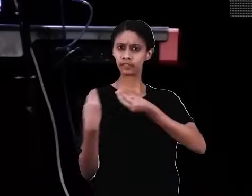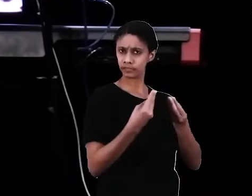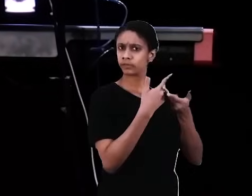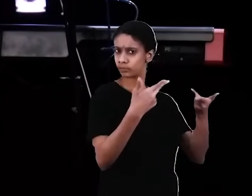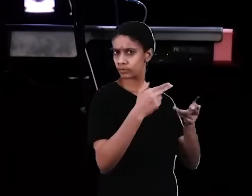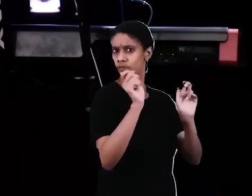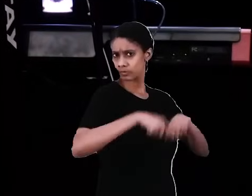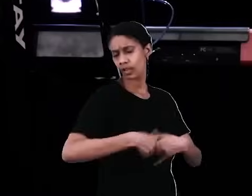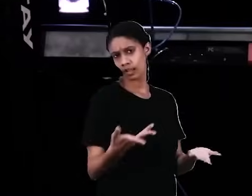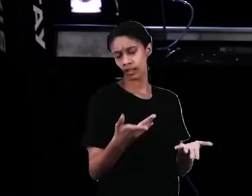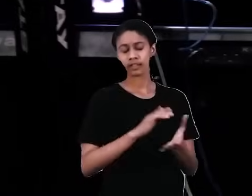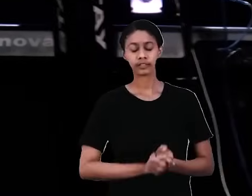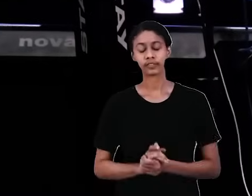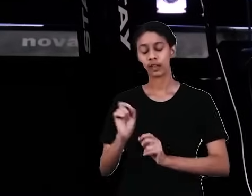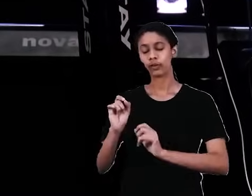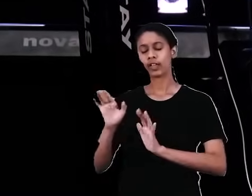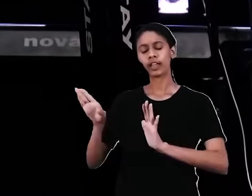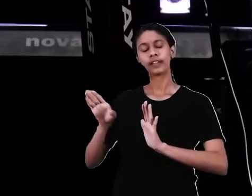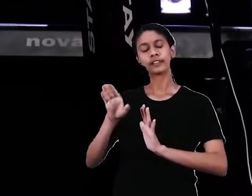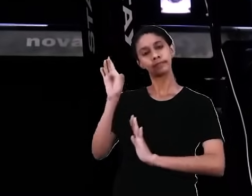para Davi, para